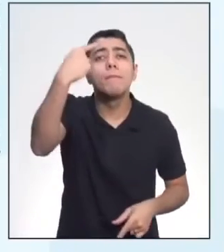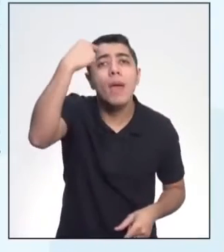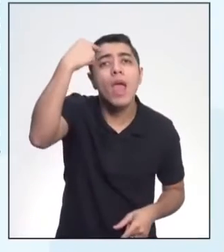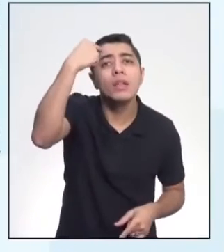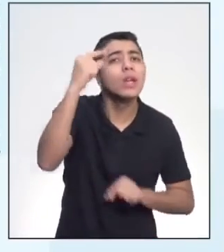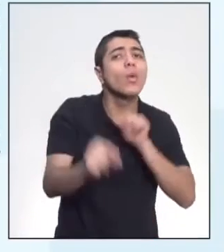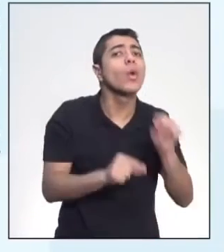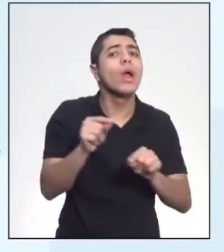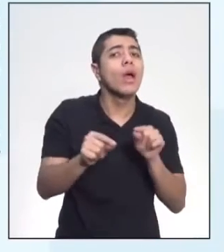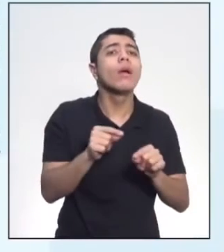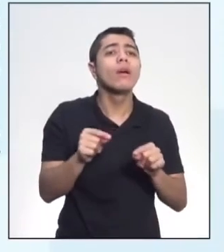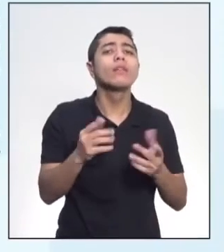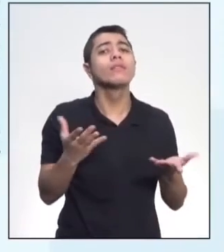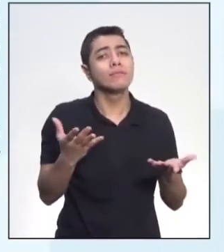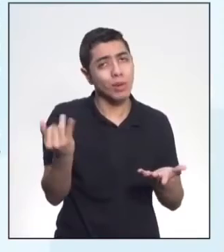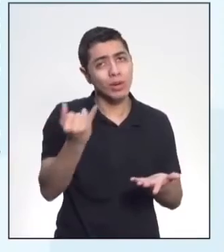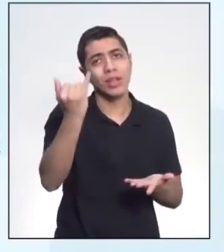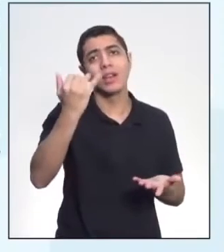família,